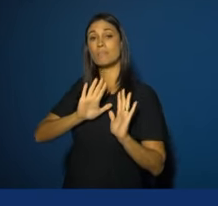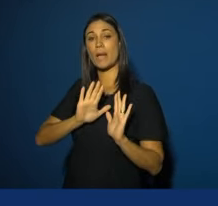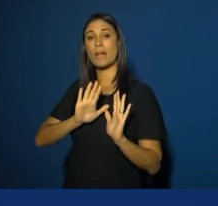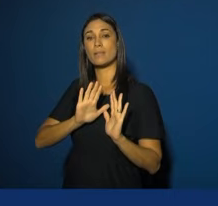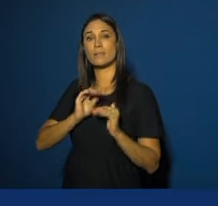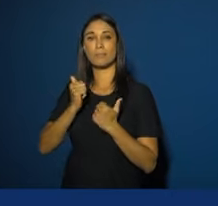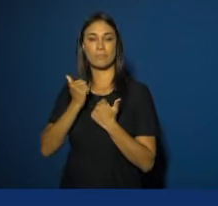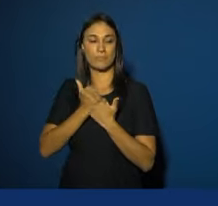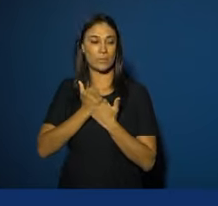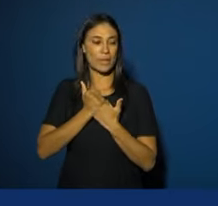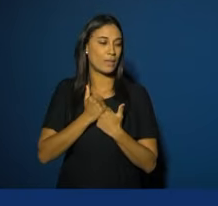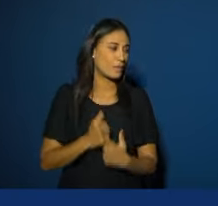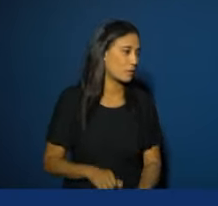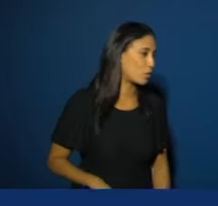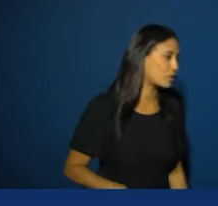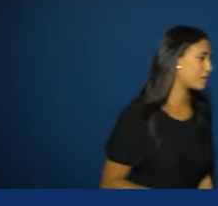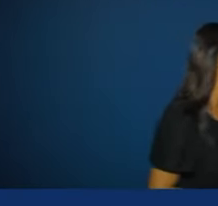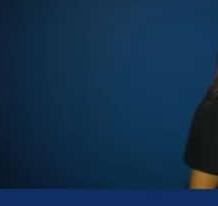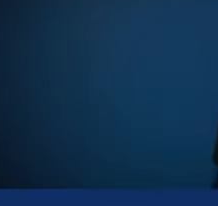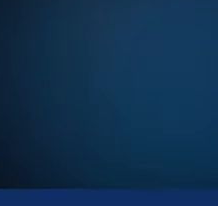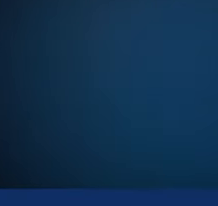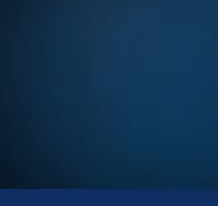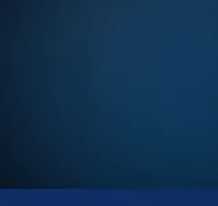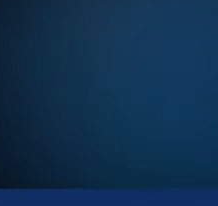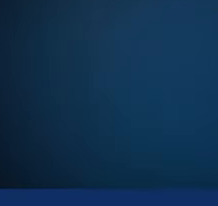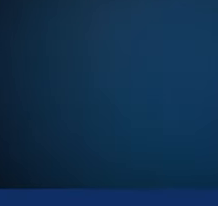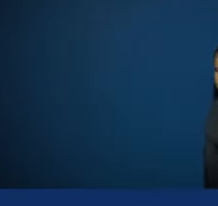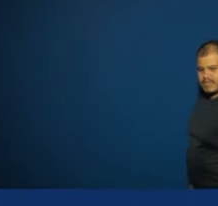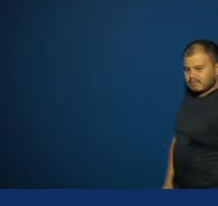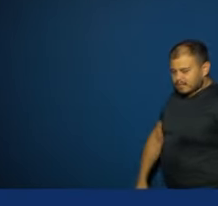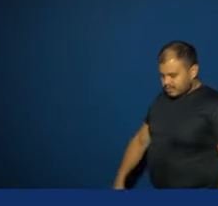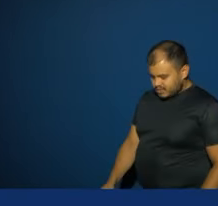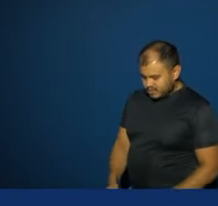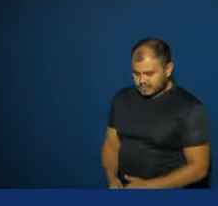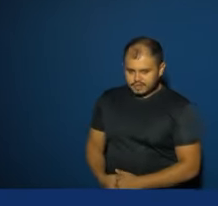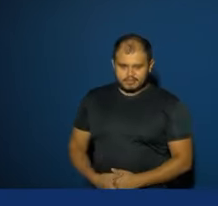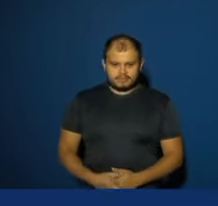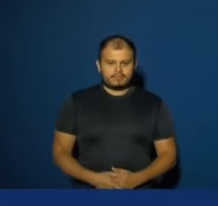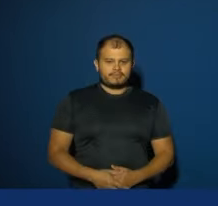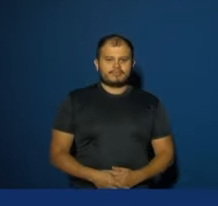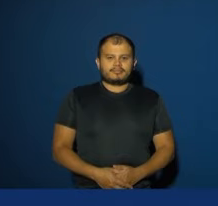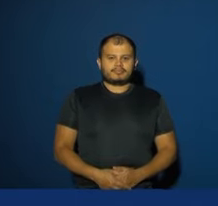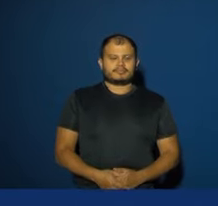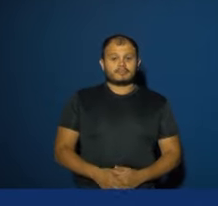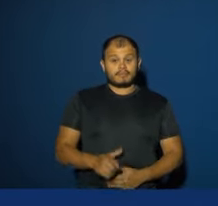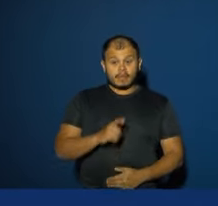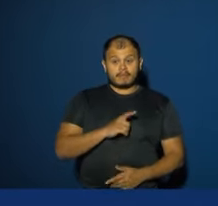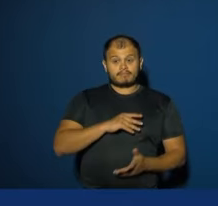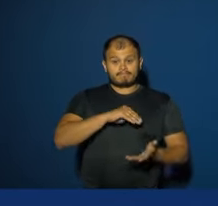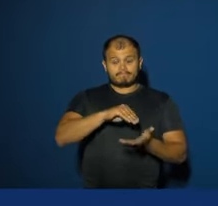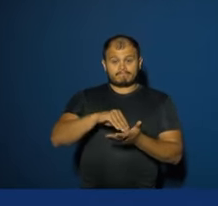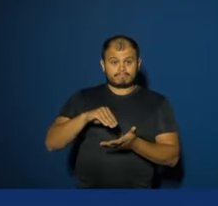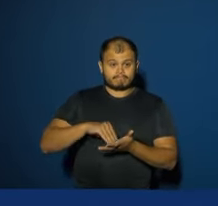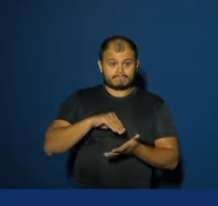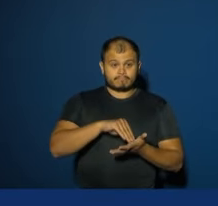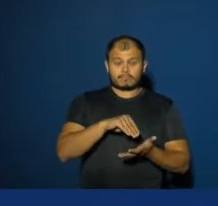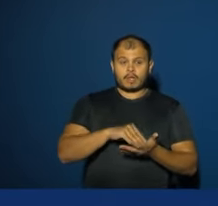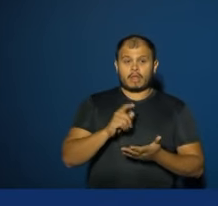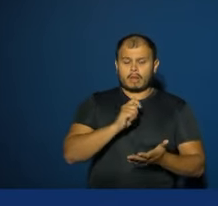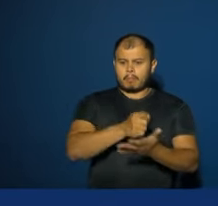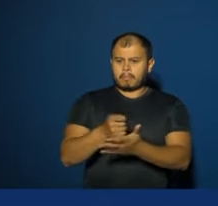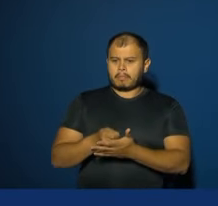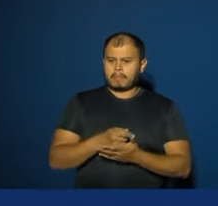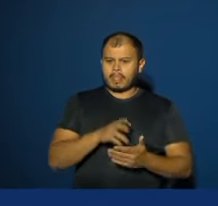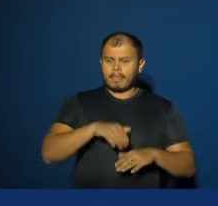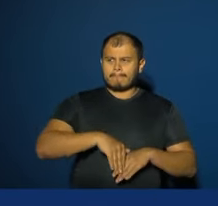internacionais mostram-nos que nós devemos situar enfim entre 5 aou 8% de de implen que ainda assim é bem bem mais